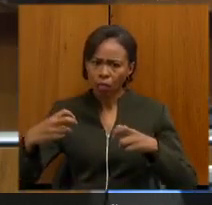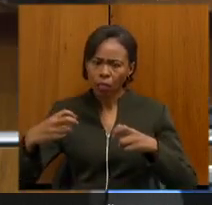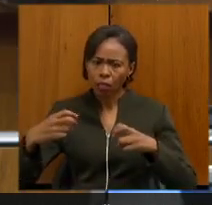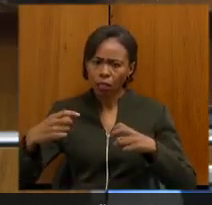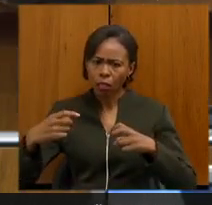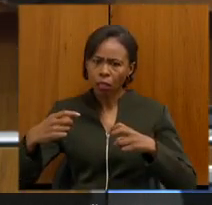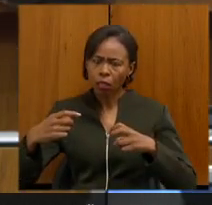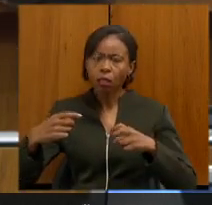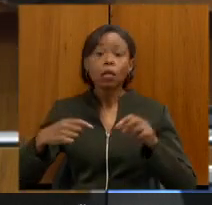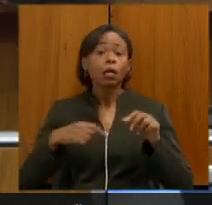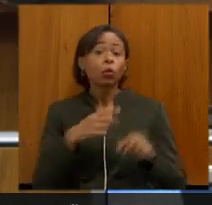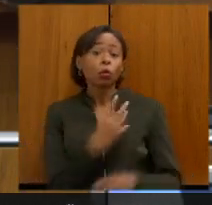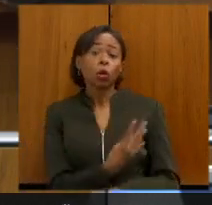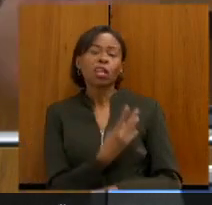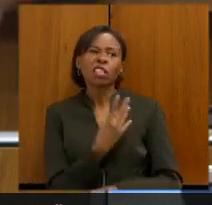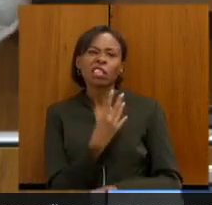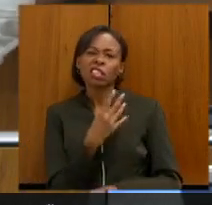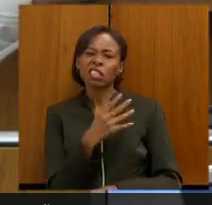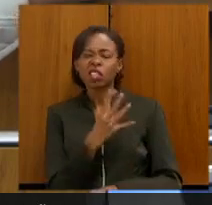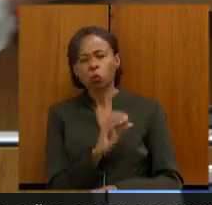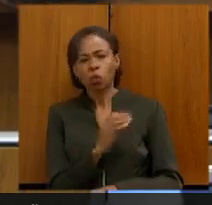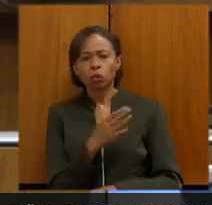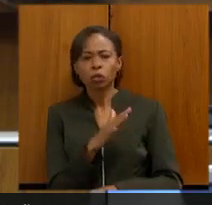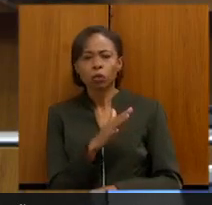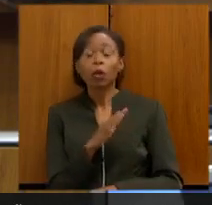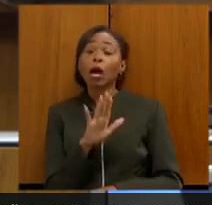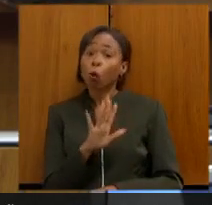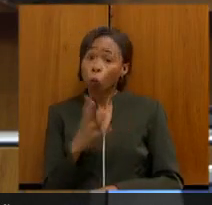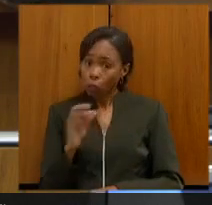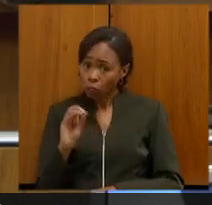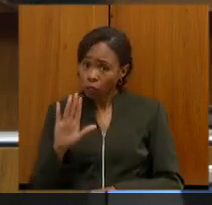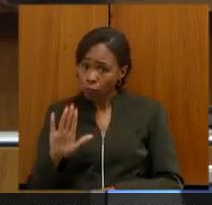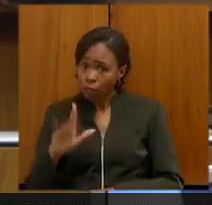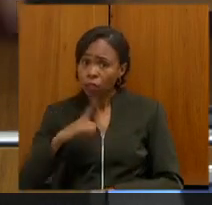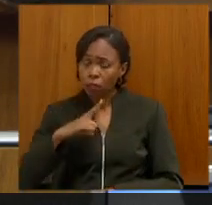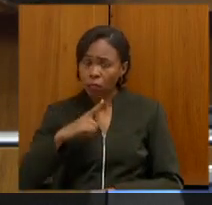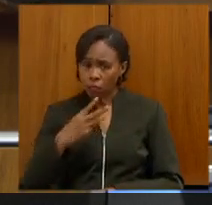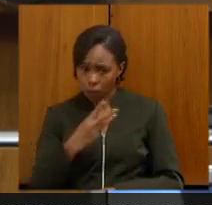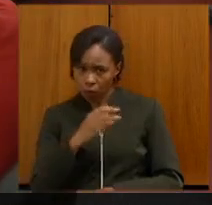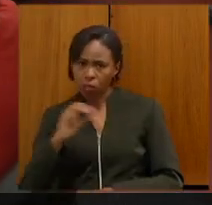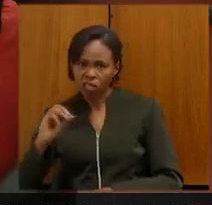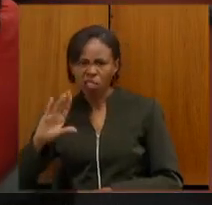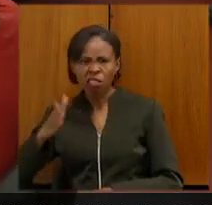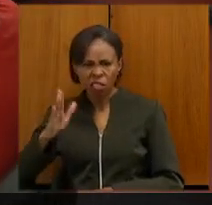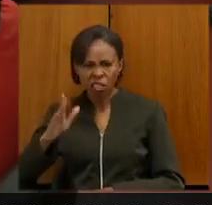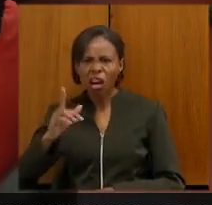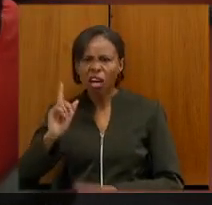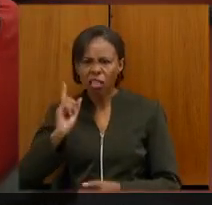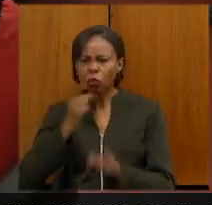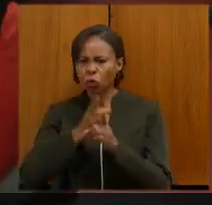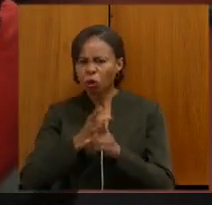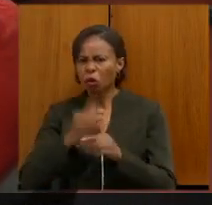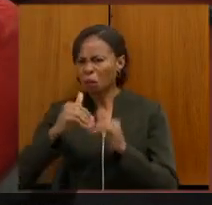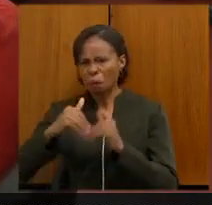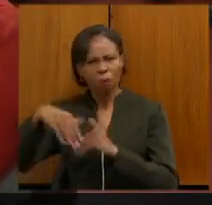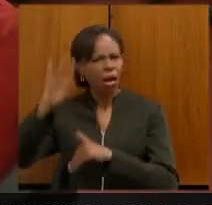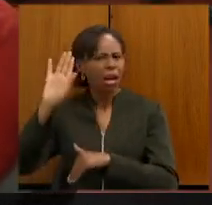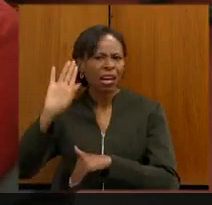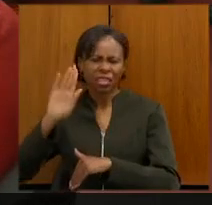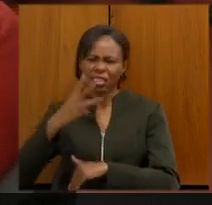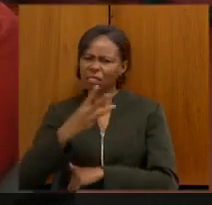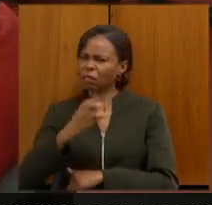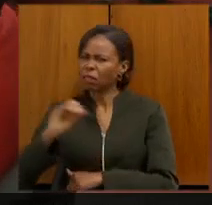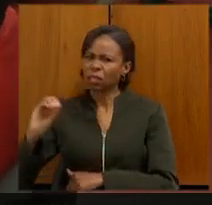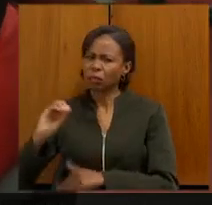mesa mesa 40 e poucos não só 40 mas tem 300 já identificado deve ter muito mais que